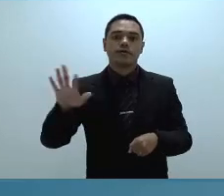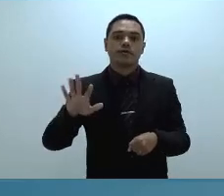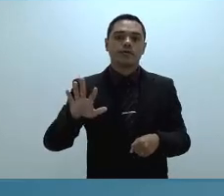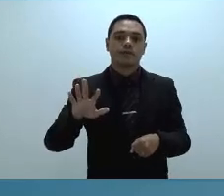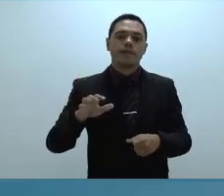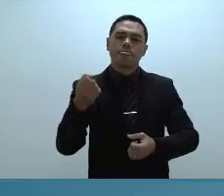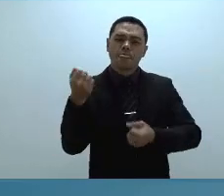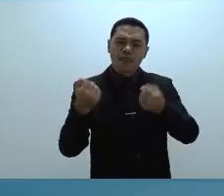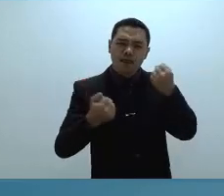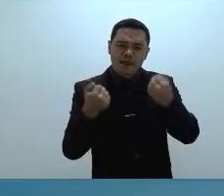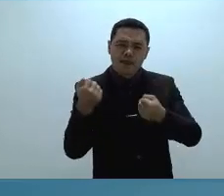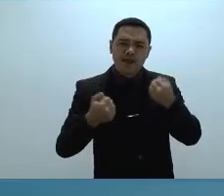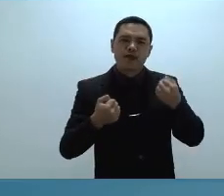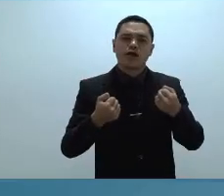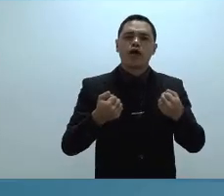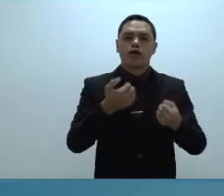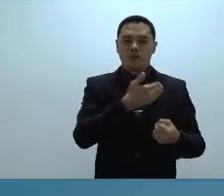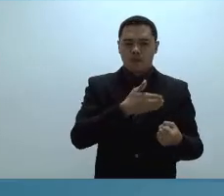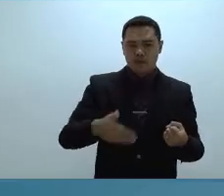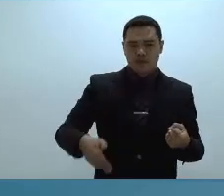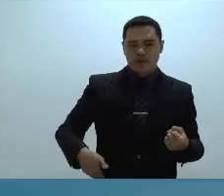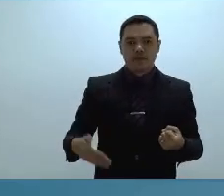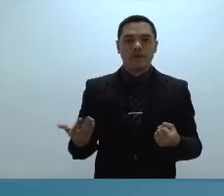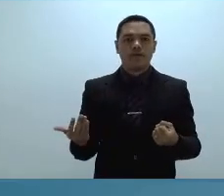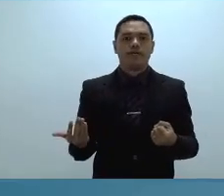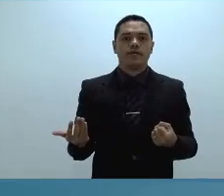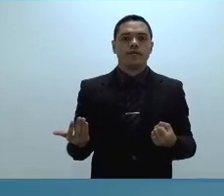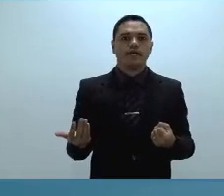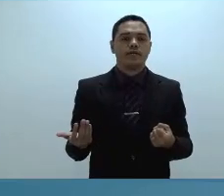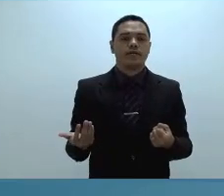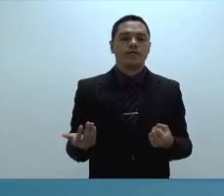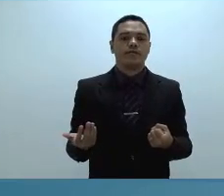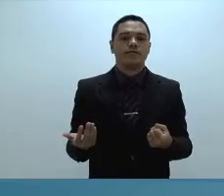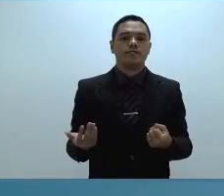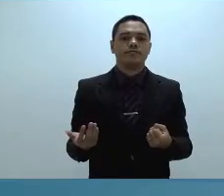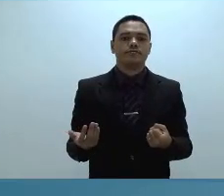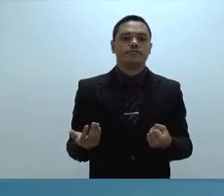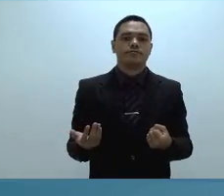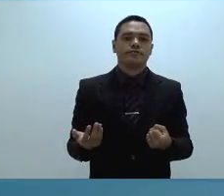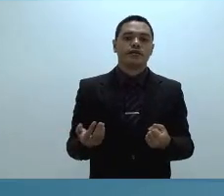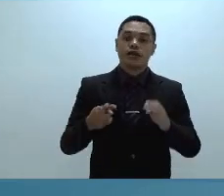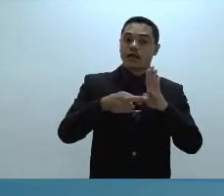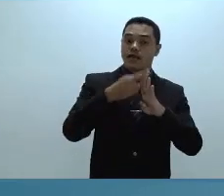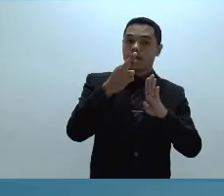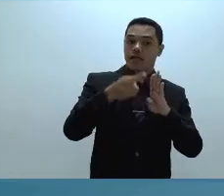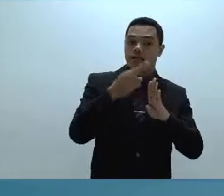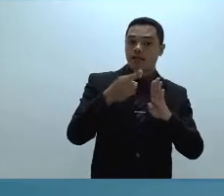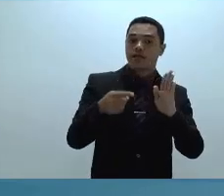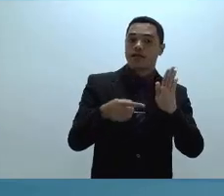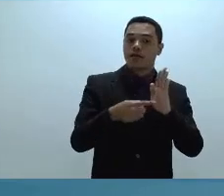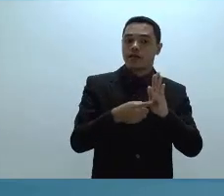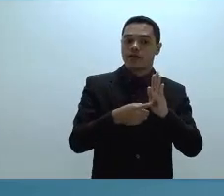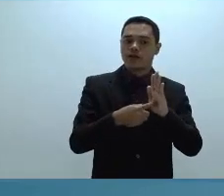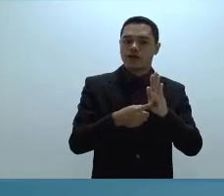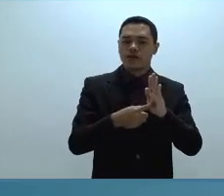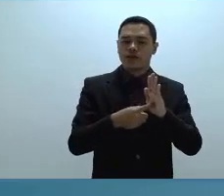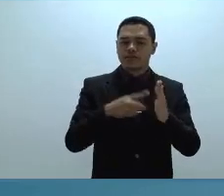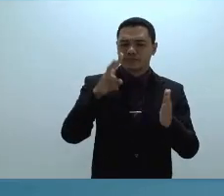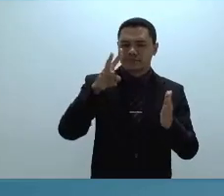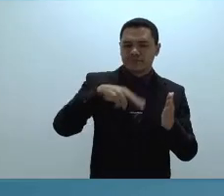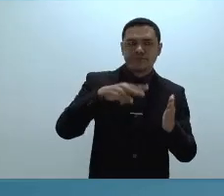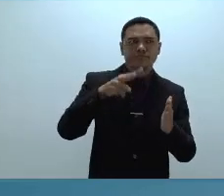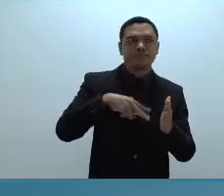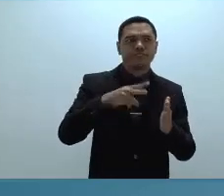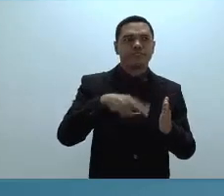delegado a título de permissão. Logo, o julgado elencado pelo relator não superou a orientação já fixada anteriormente pela